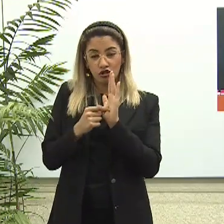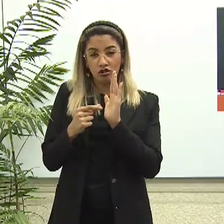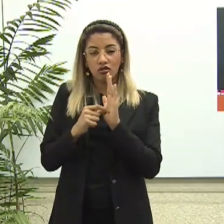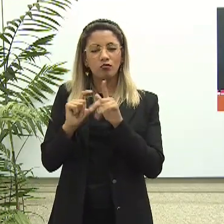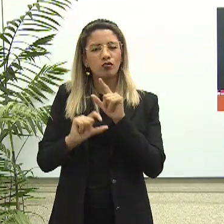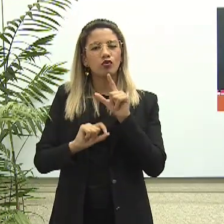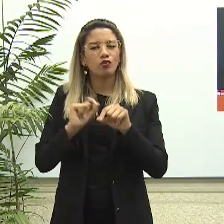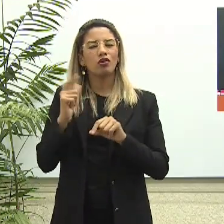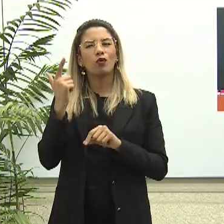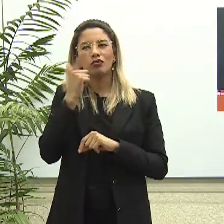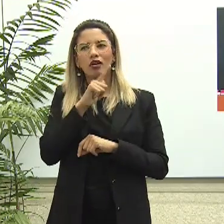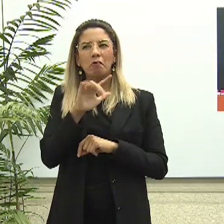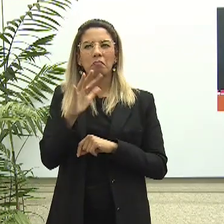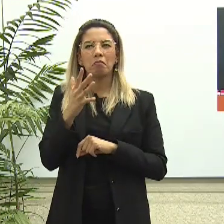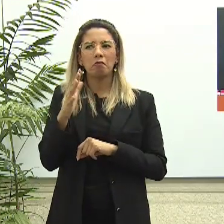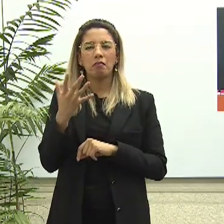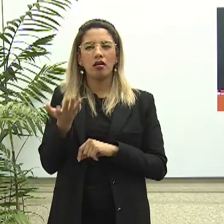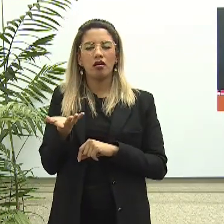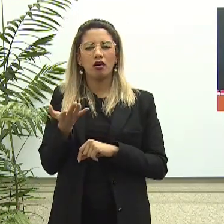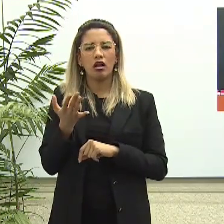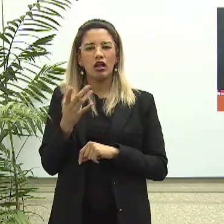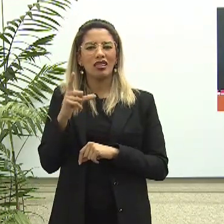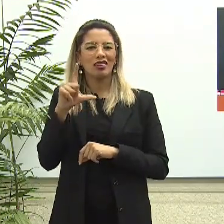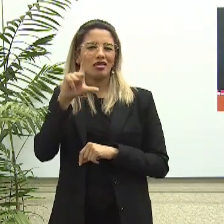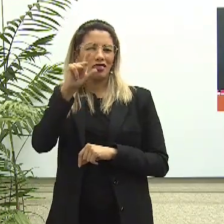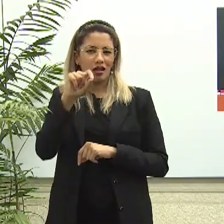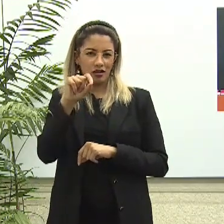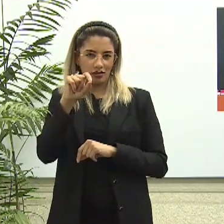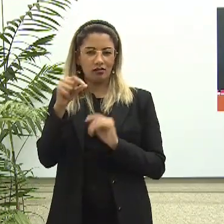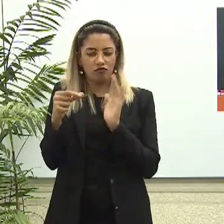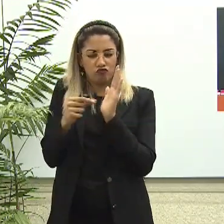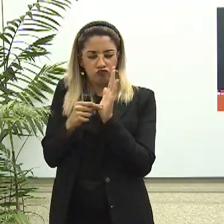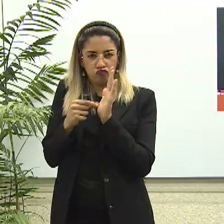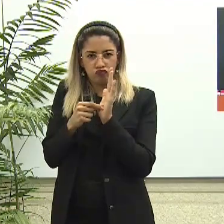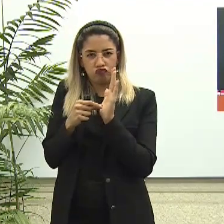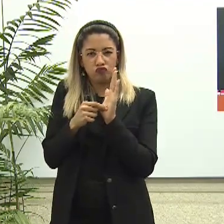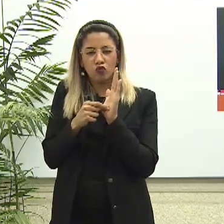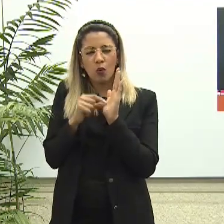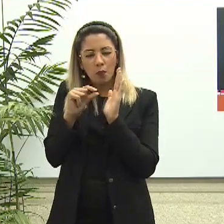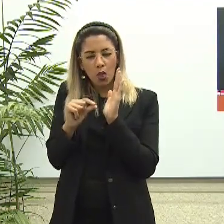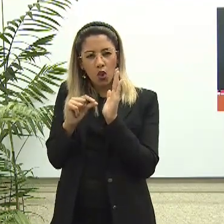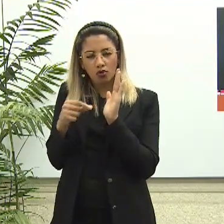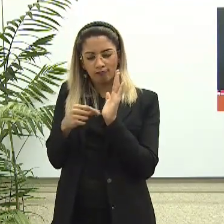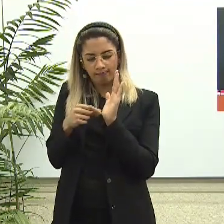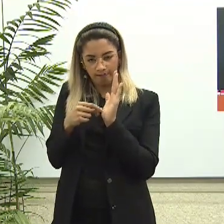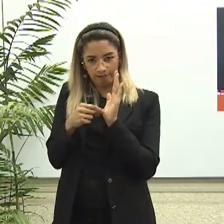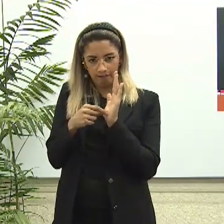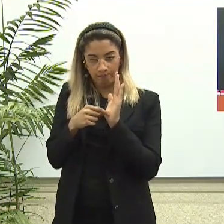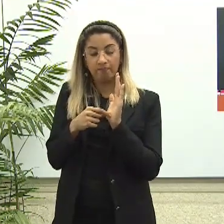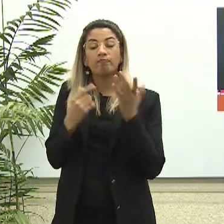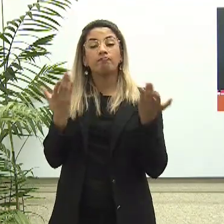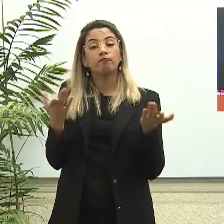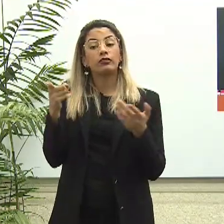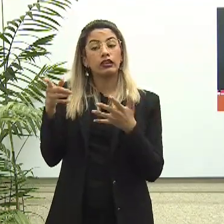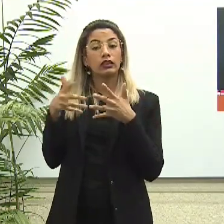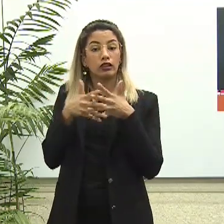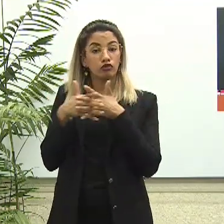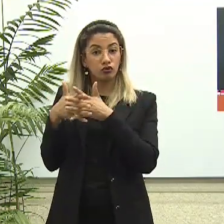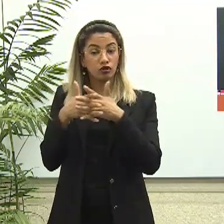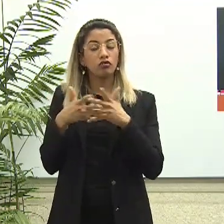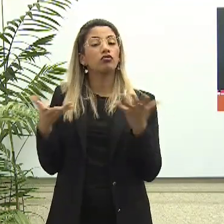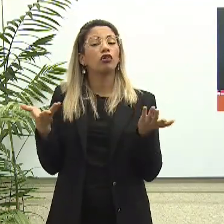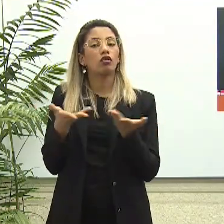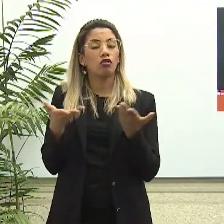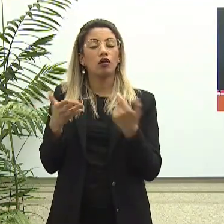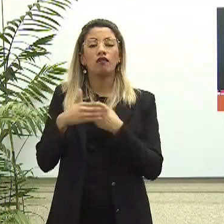tipo eh eh 10 nôm tipo assim a a distância da primeira paraa segunda é enorme e os Estados Unidos Hoje os Estados Unidos do